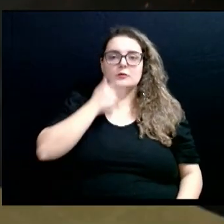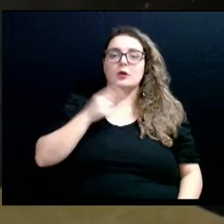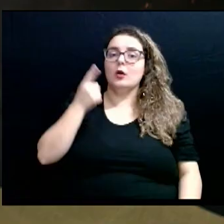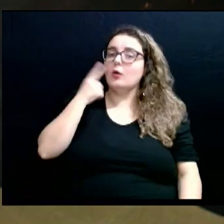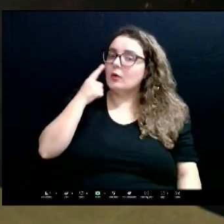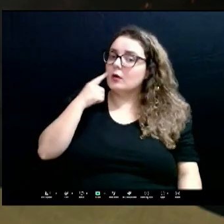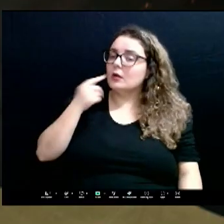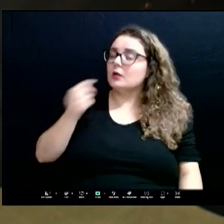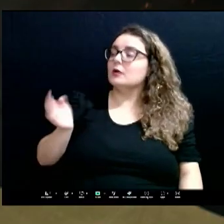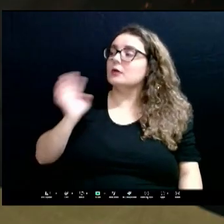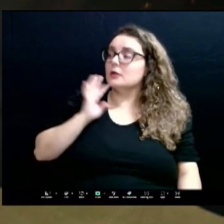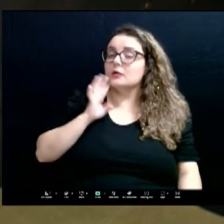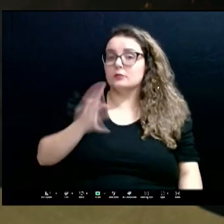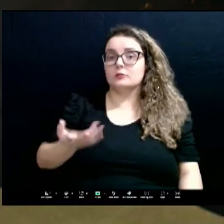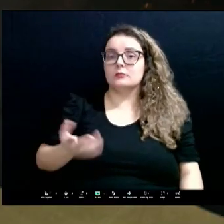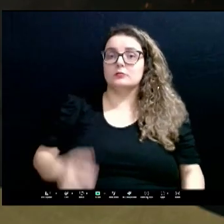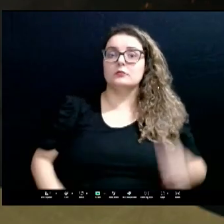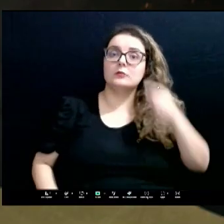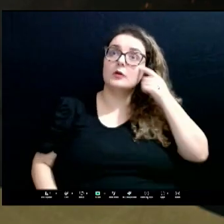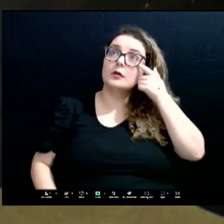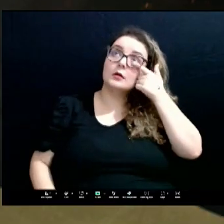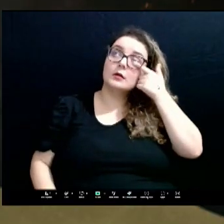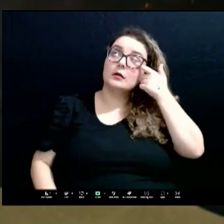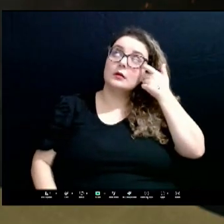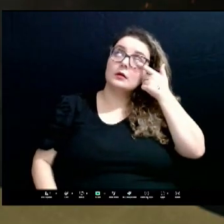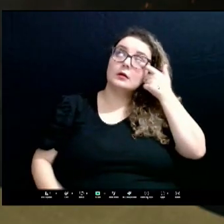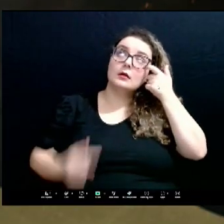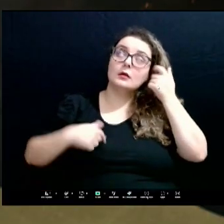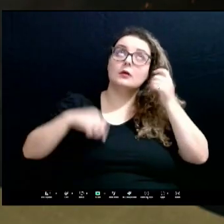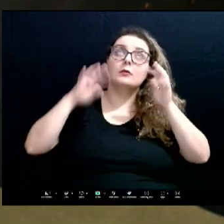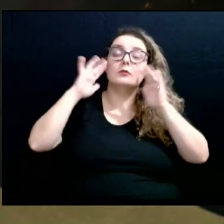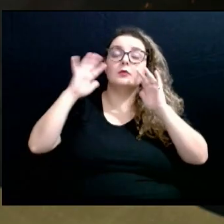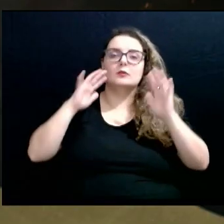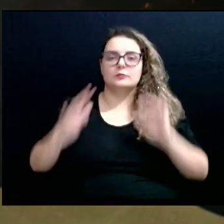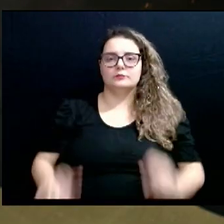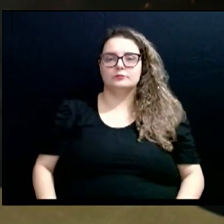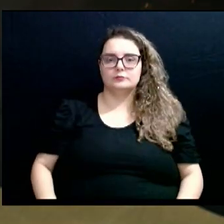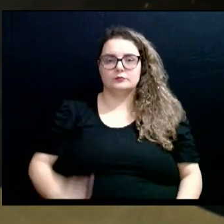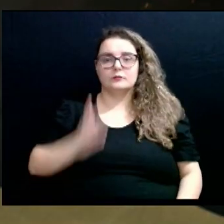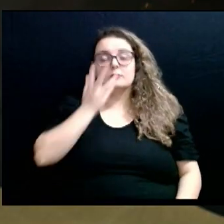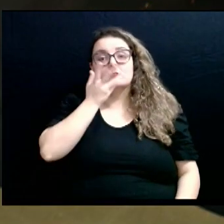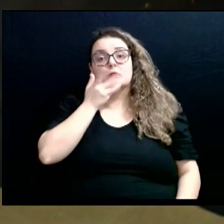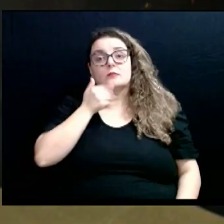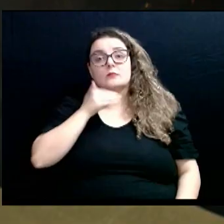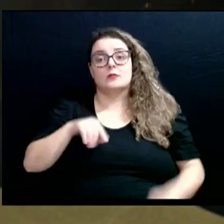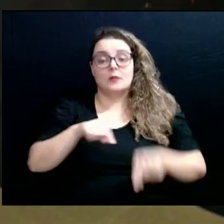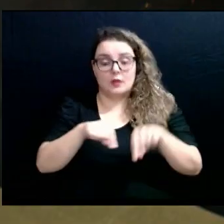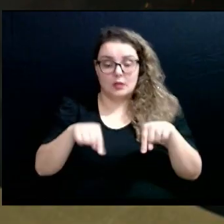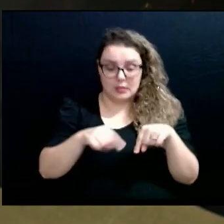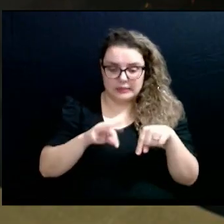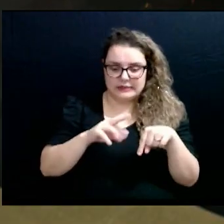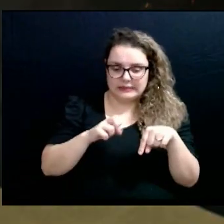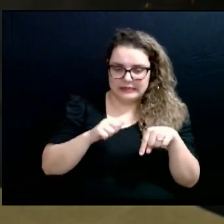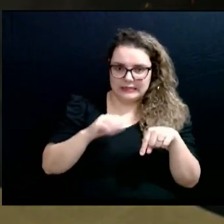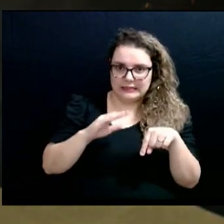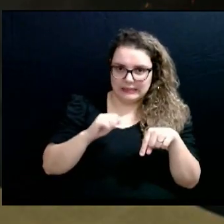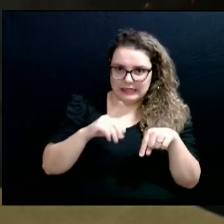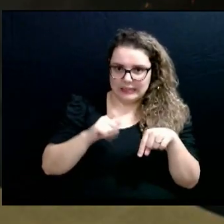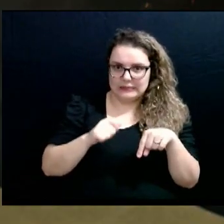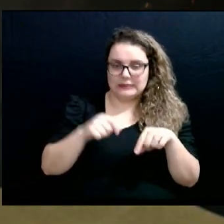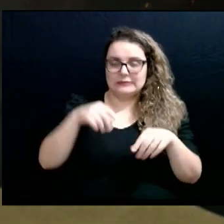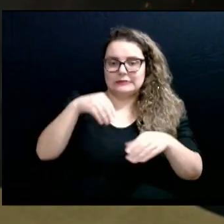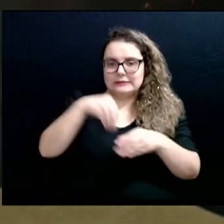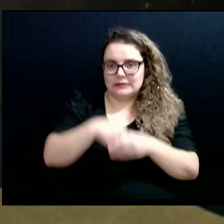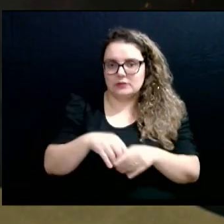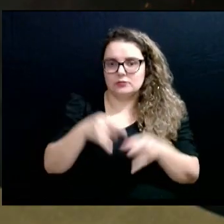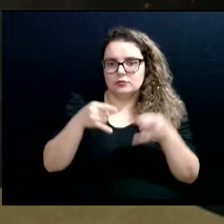veio um filme na minha mente, né? Vamos lá, uma criança trancada dentro de um banheiro, que fica